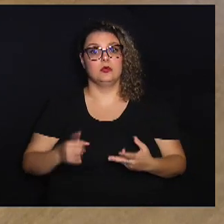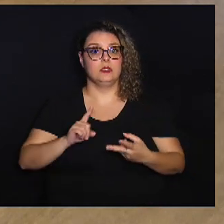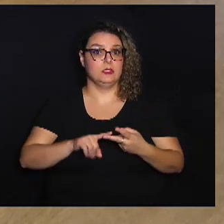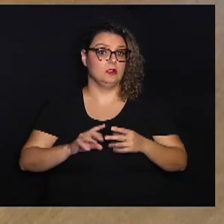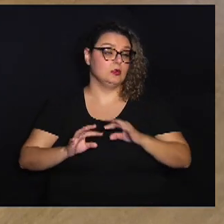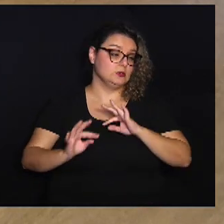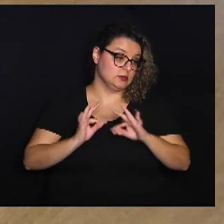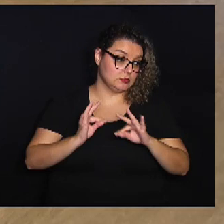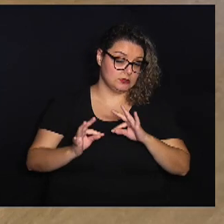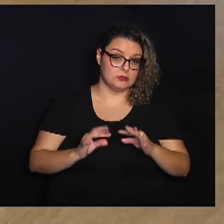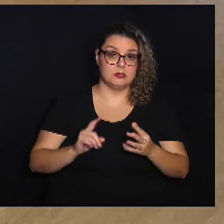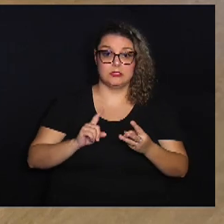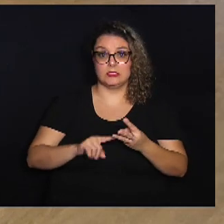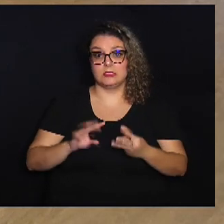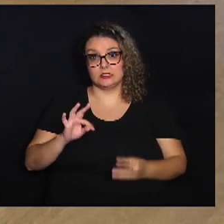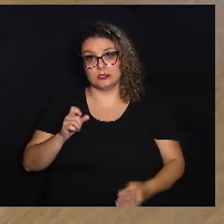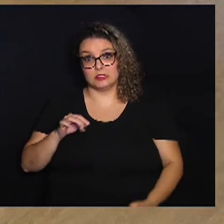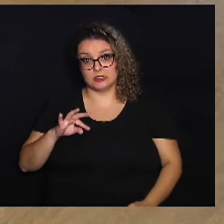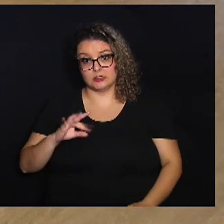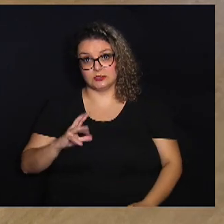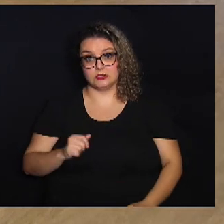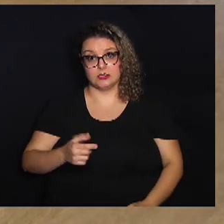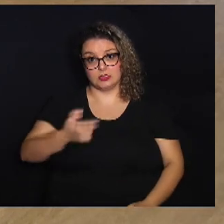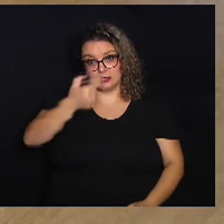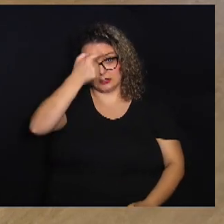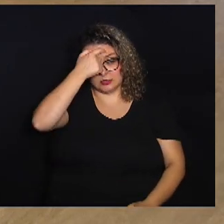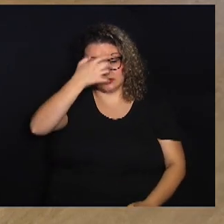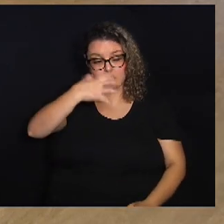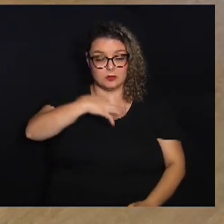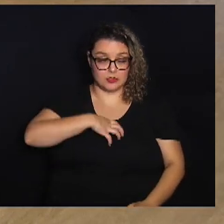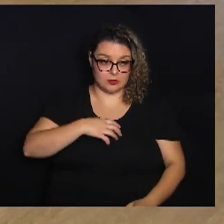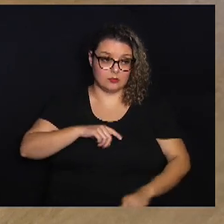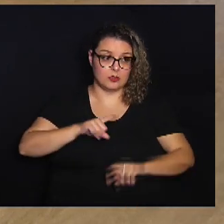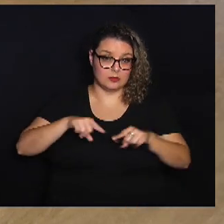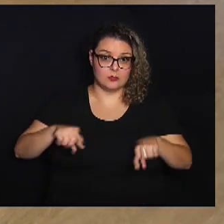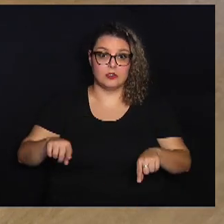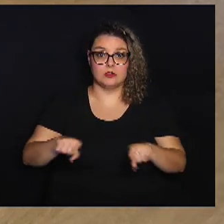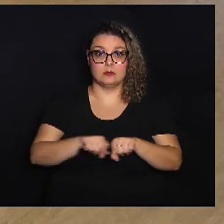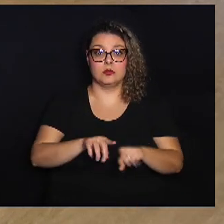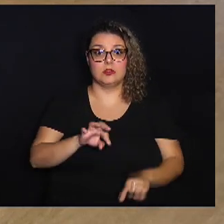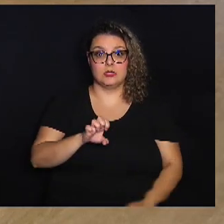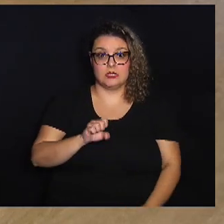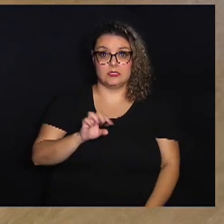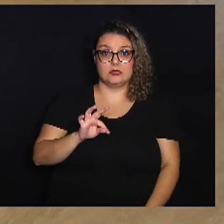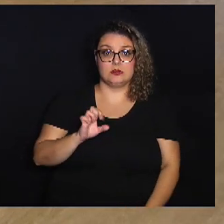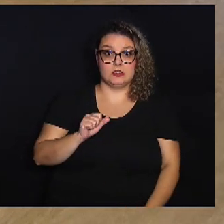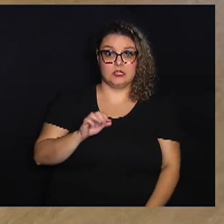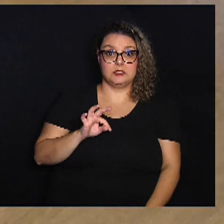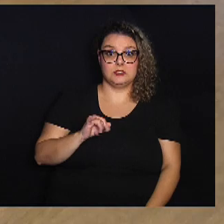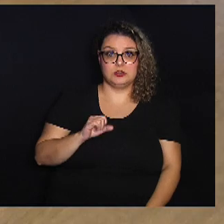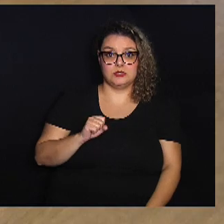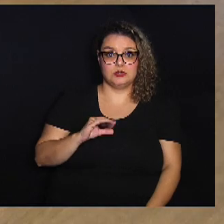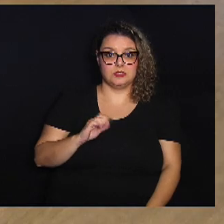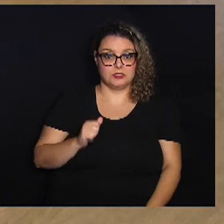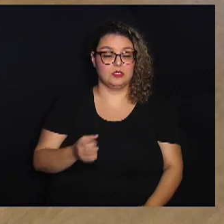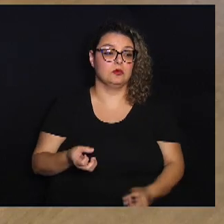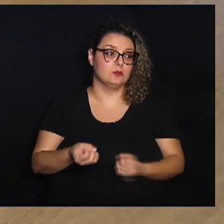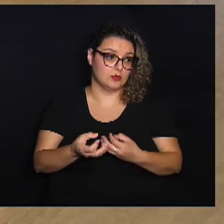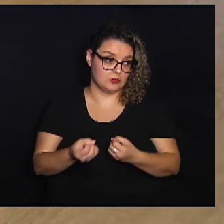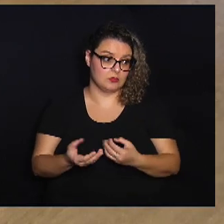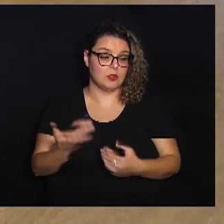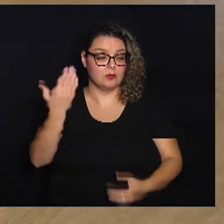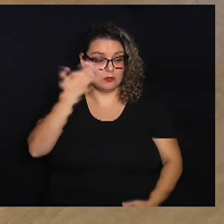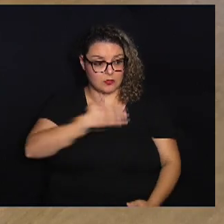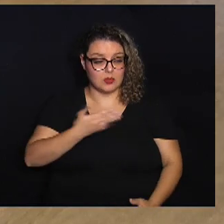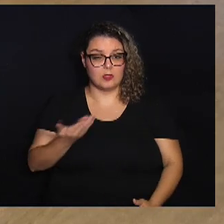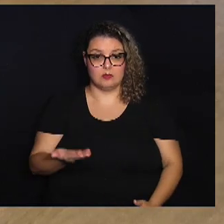técnica, tática, emocional, também essa parte, né? Estatísticos, para você, dados estatísticos para